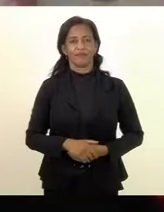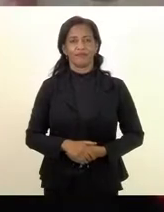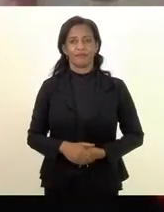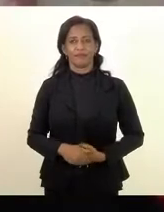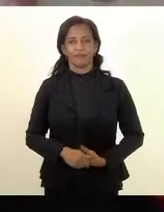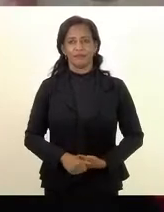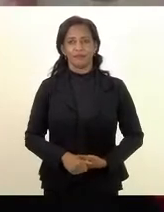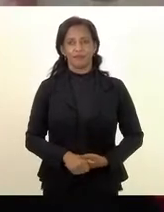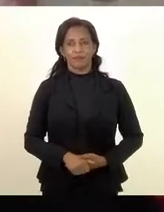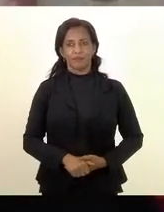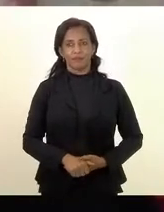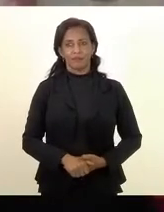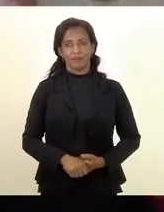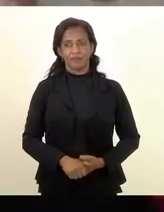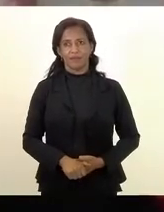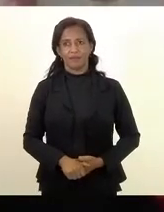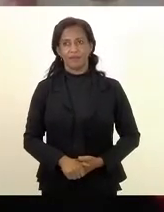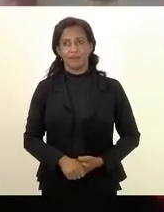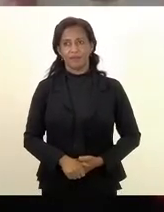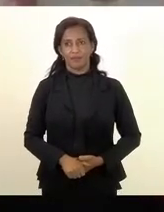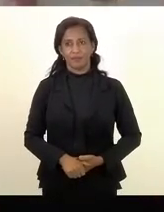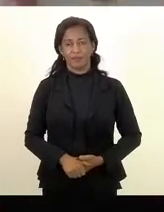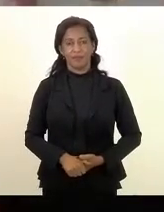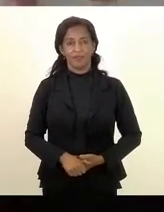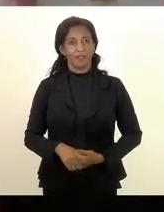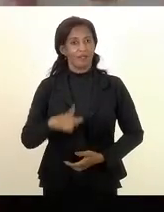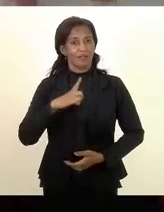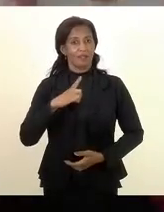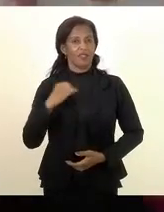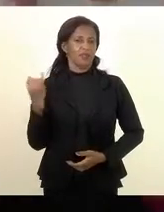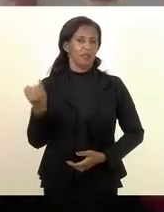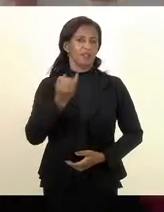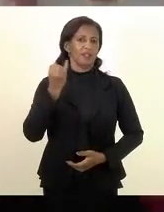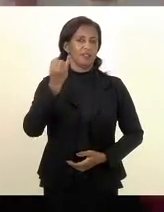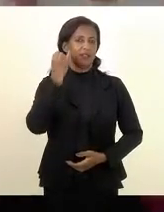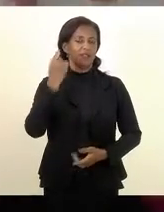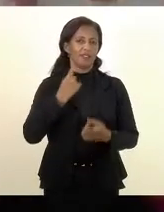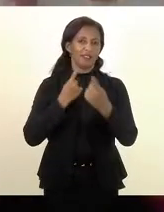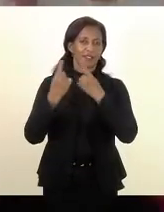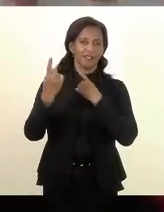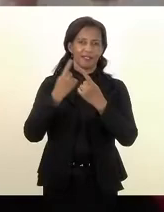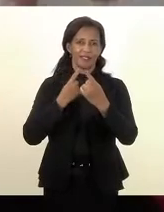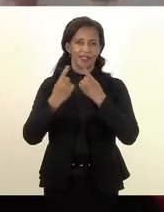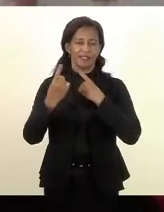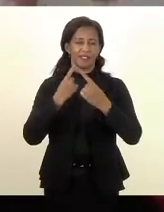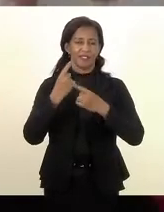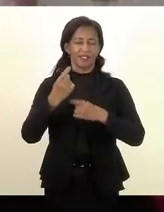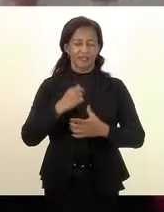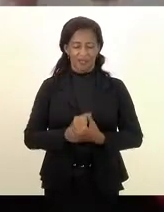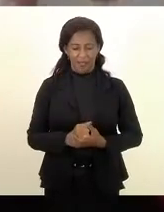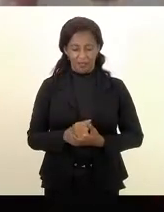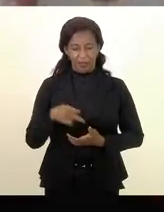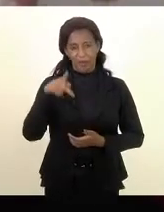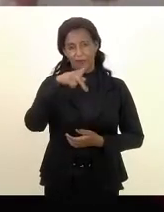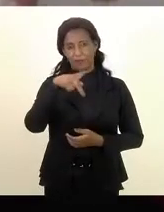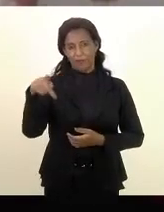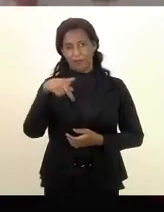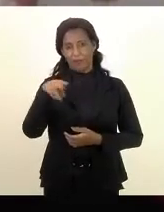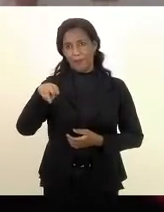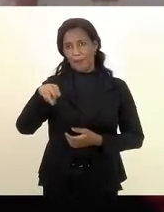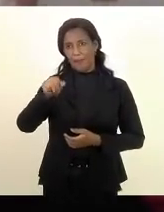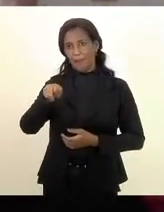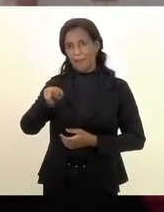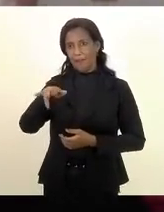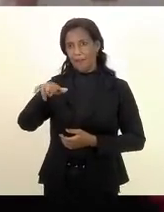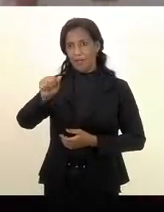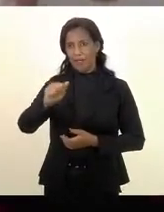tem sido muito importante o diálogo que a gente faz com a professora Marina Moreira